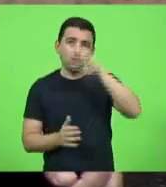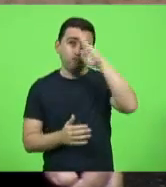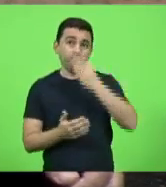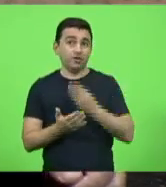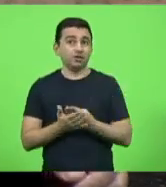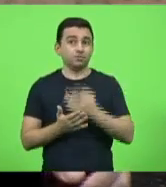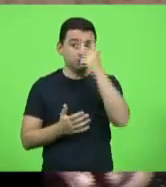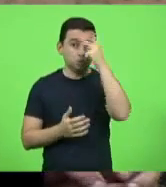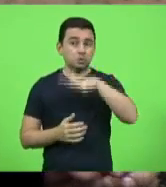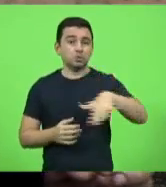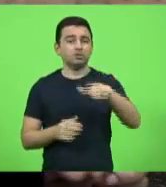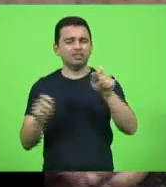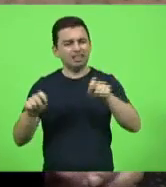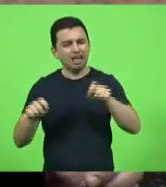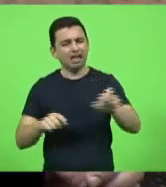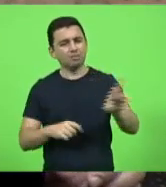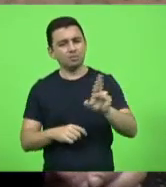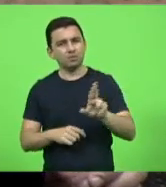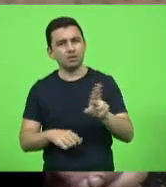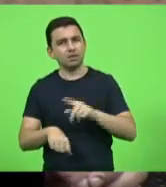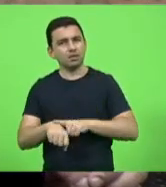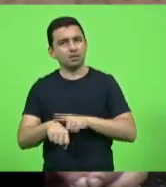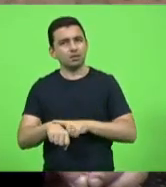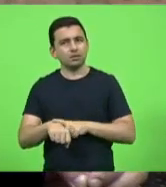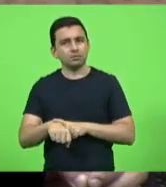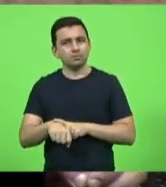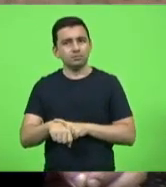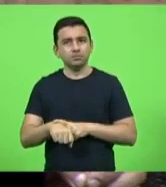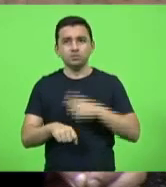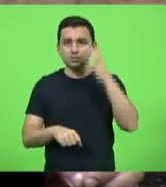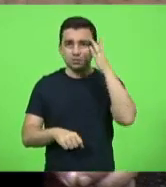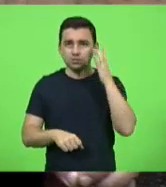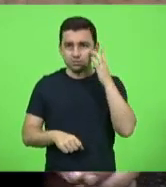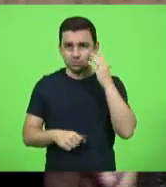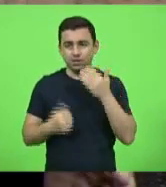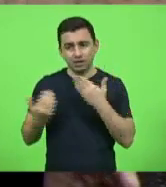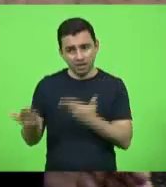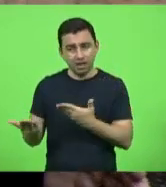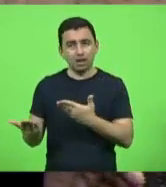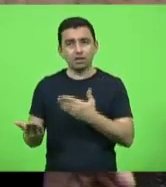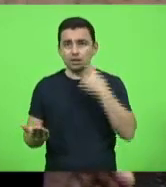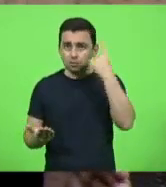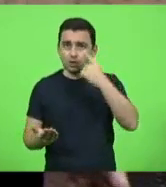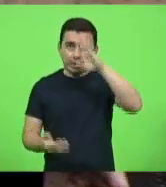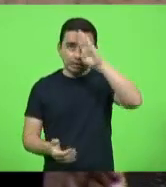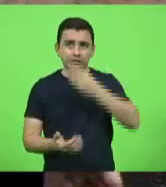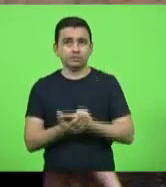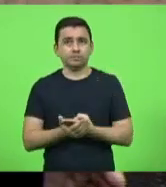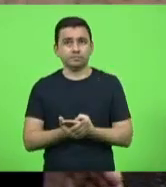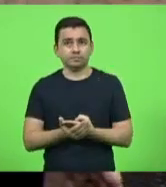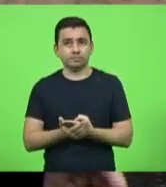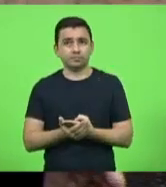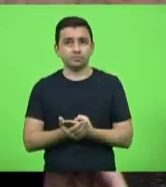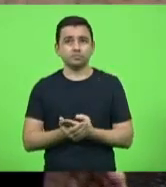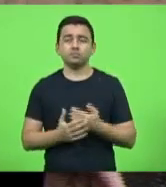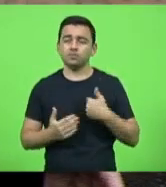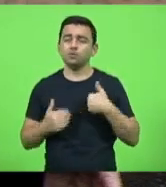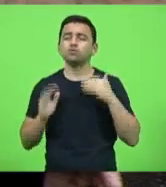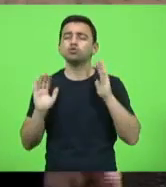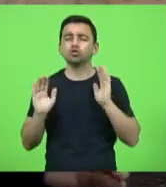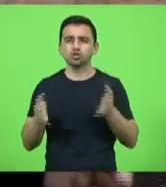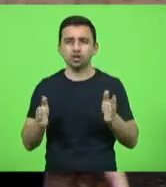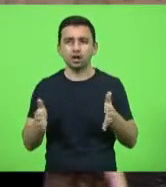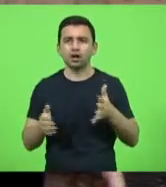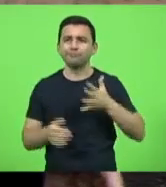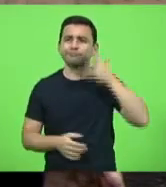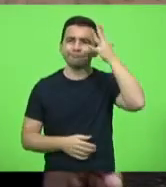pessoas responderiam a tempo. Eu acredito que a deputada ela seguiu essa linha acreditando, né? Nós aqui, eu já usei esse discurso